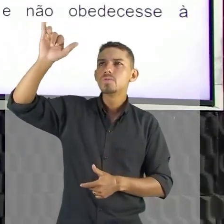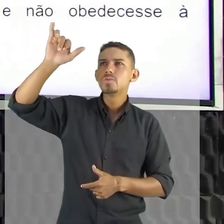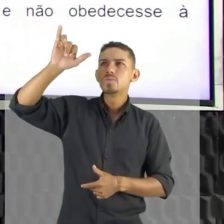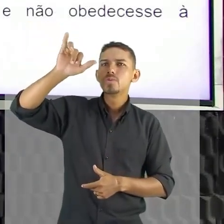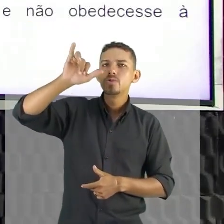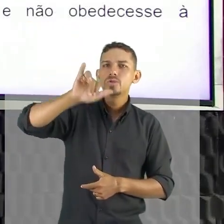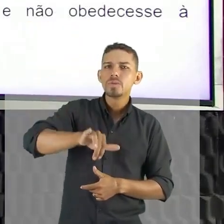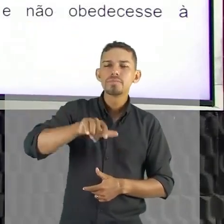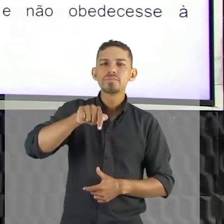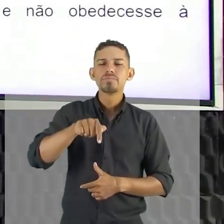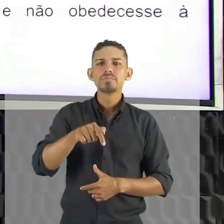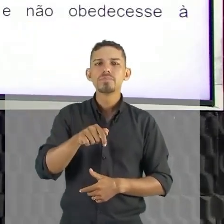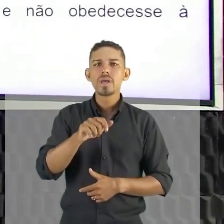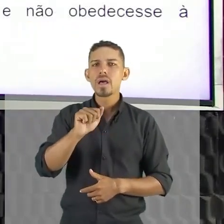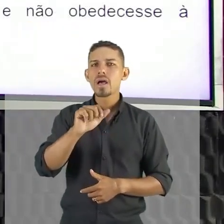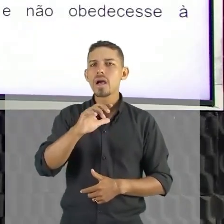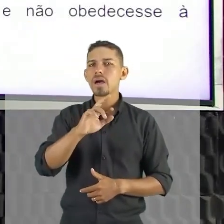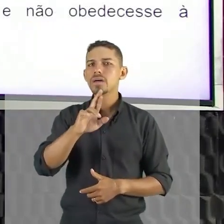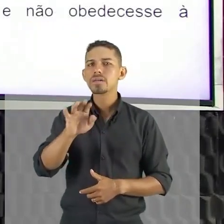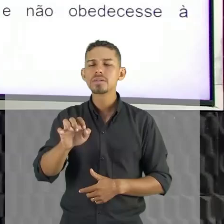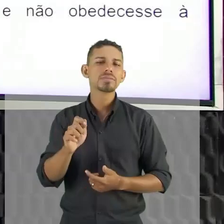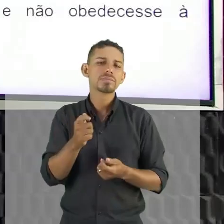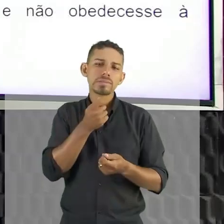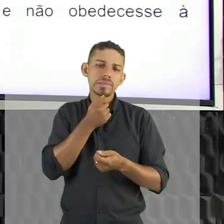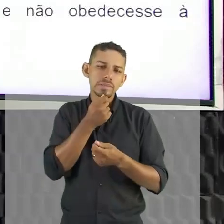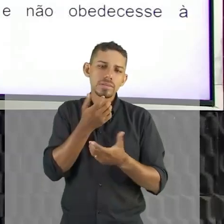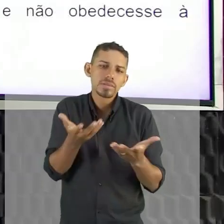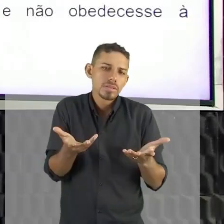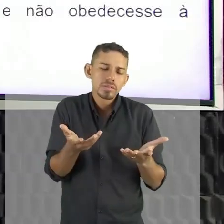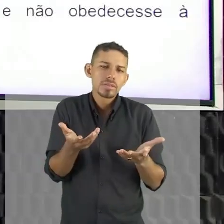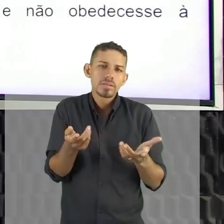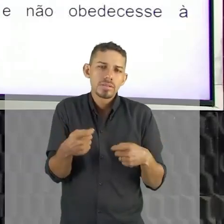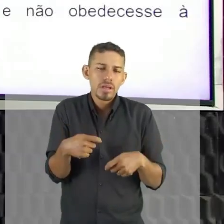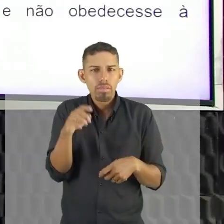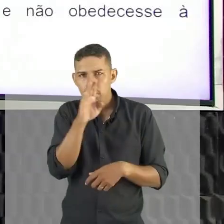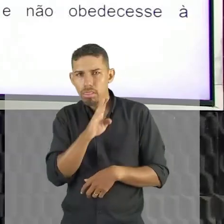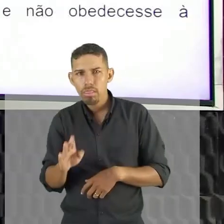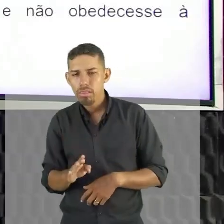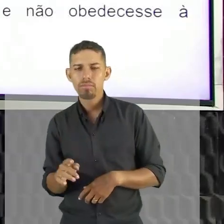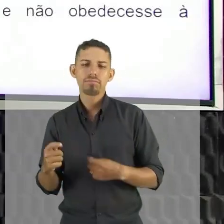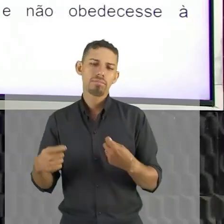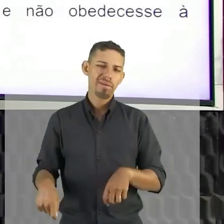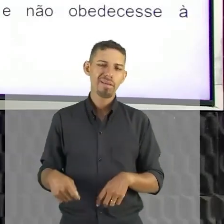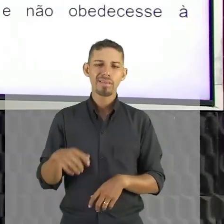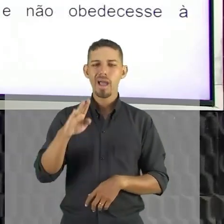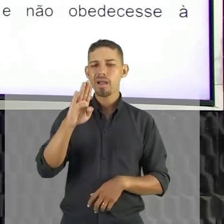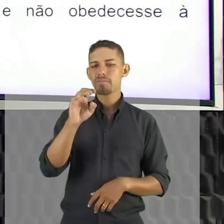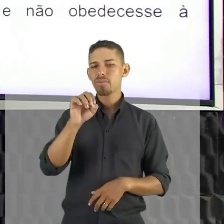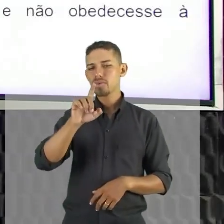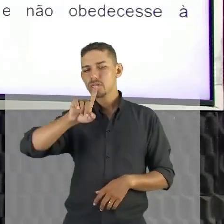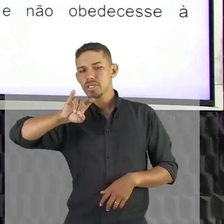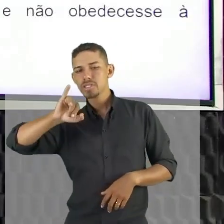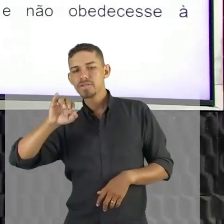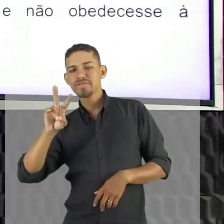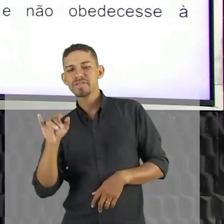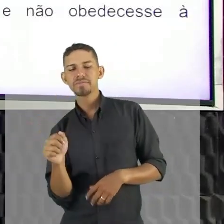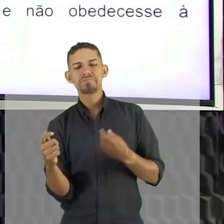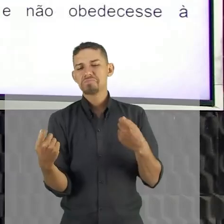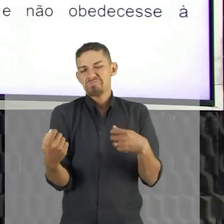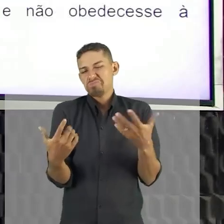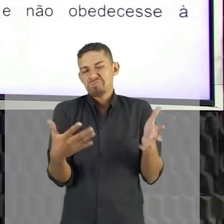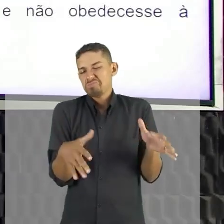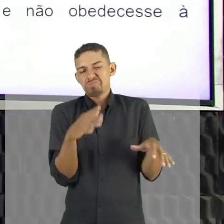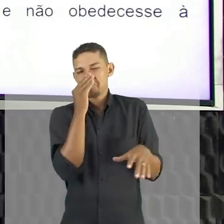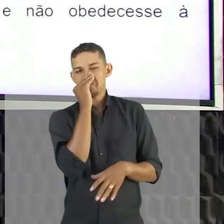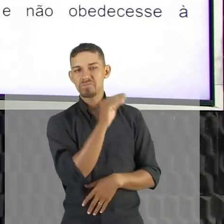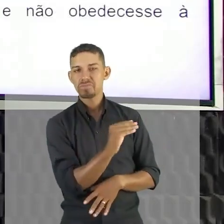Acre, né? Eu vou para essas terras que ainda, né, embora sejam habitadas por brasileiros, mas era da Bolívia, que eles nem estavam aí para as autoridades